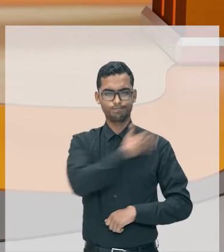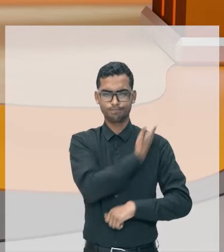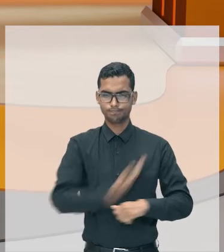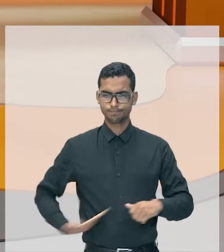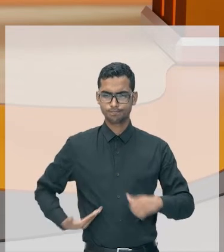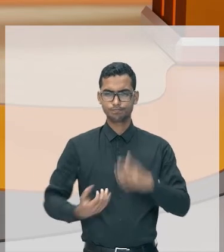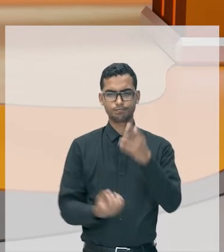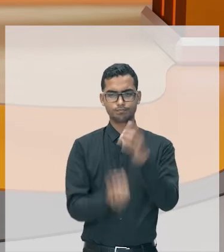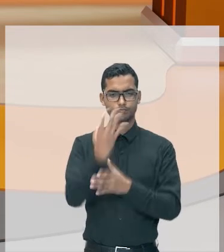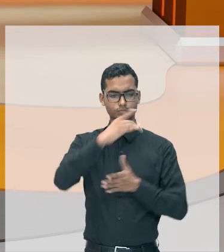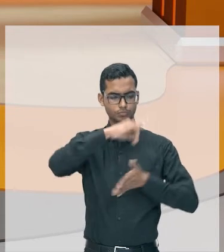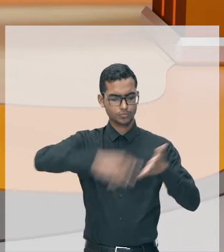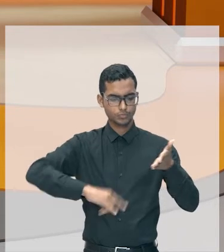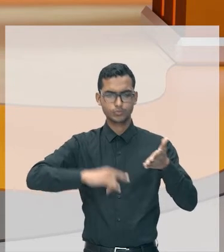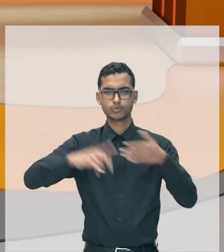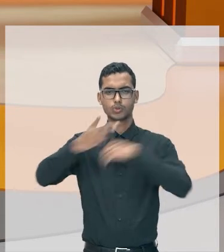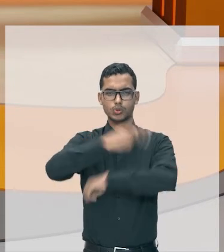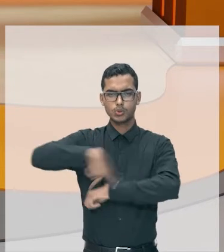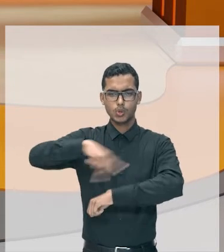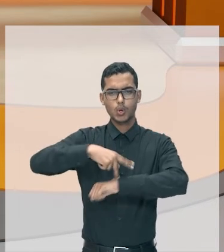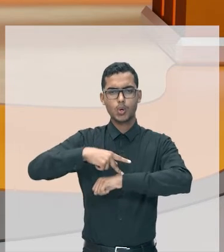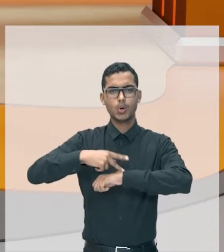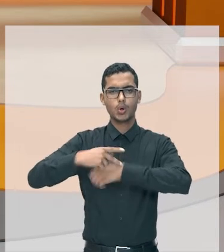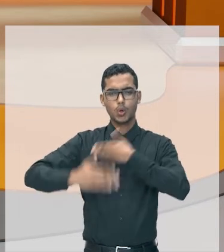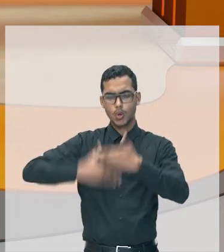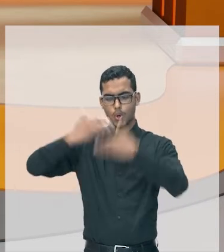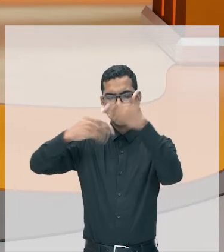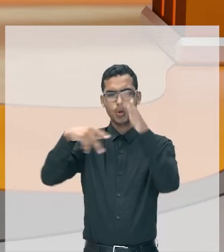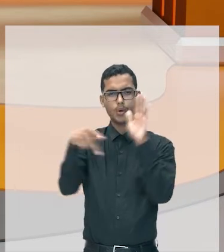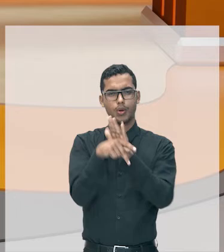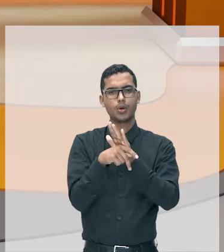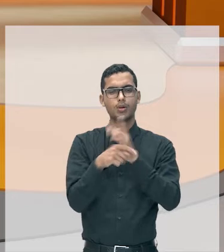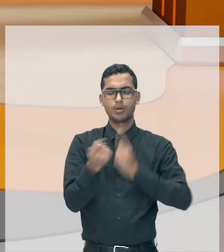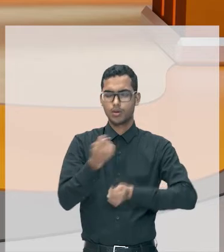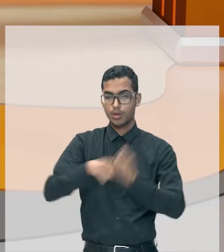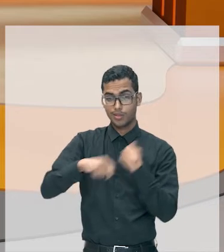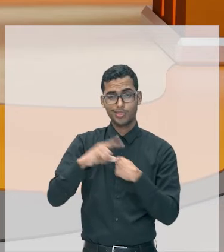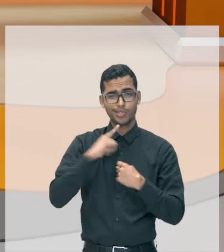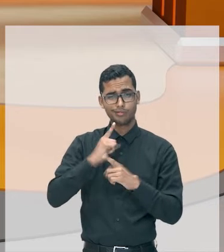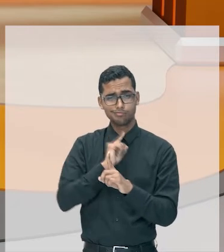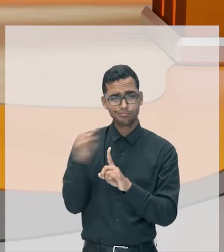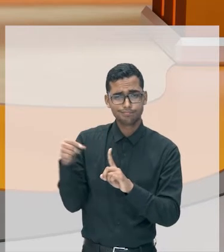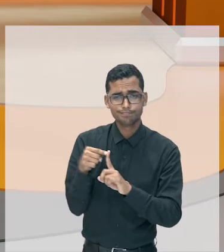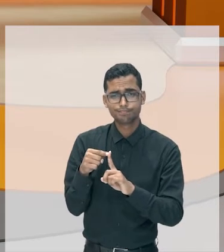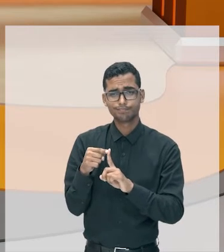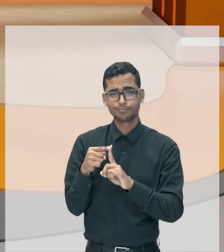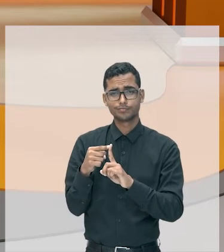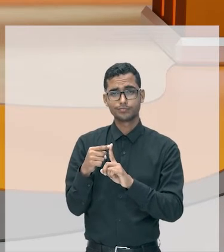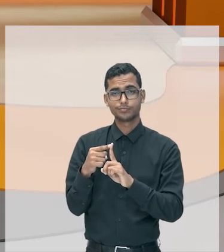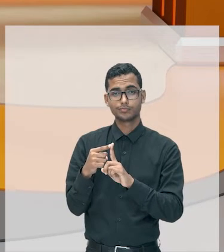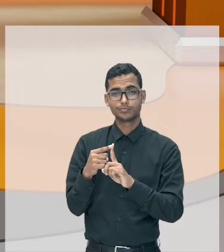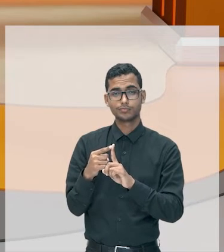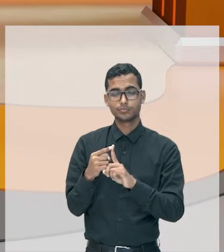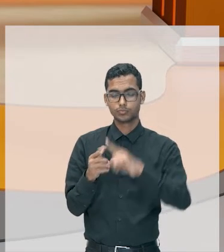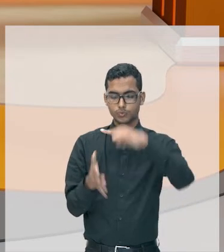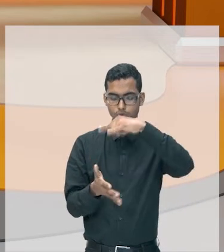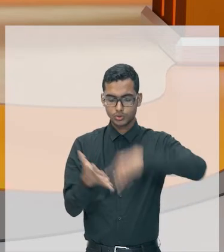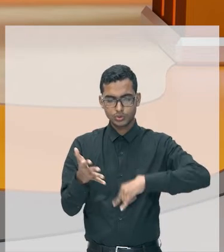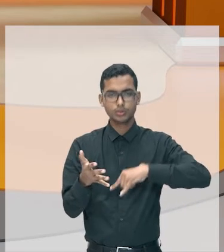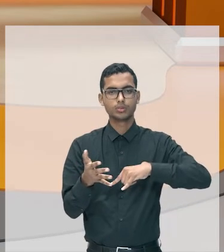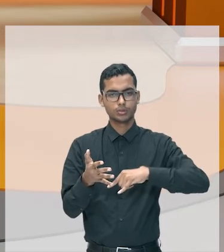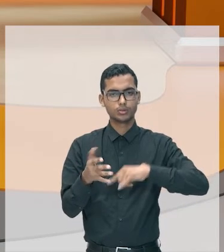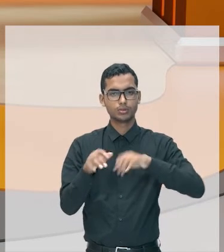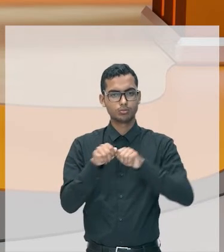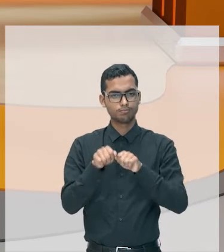para falar que o seu país está crescendo economicamente, há uma intenção em ter aquele documento, em ter aquela fonte